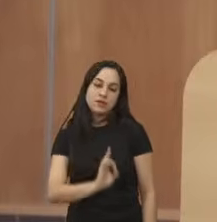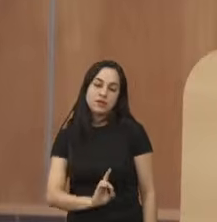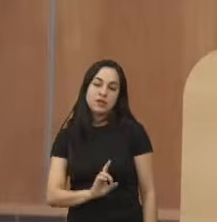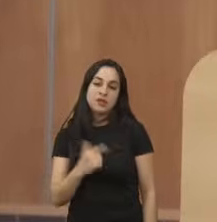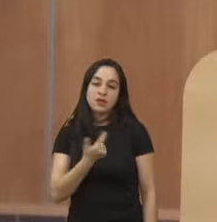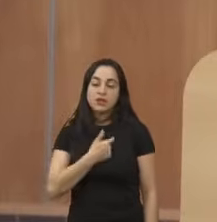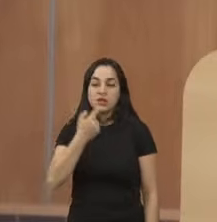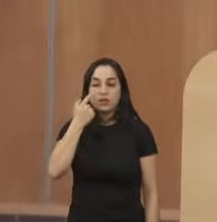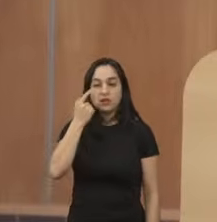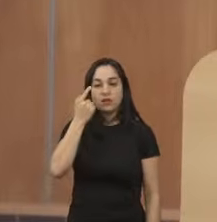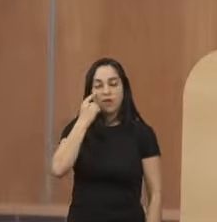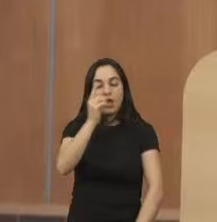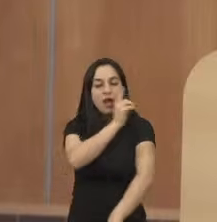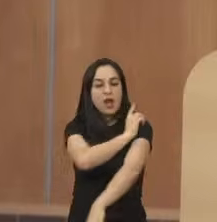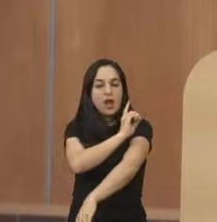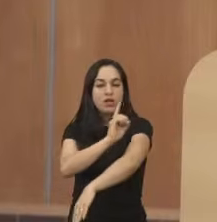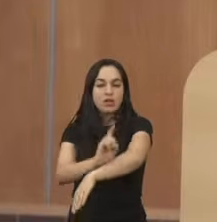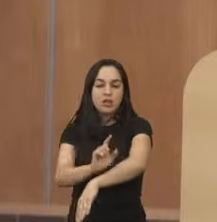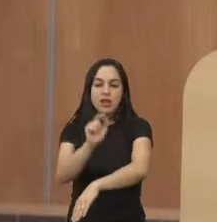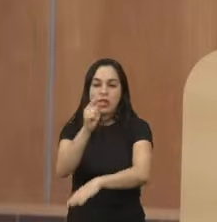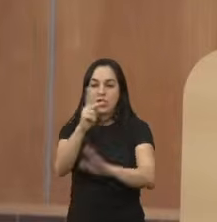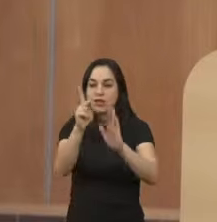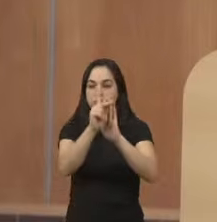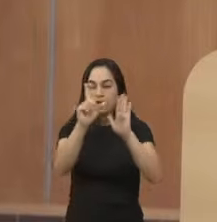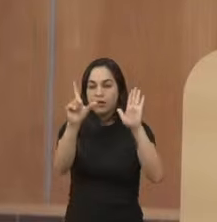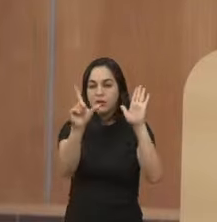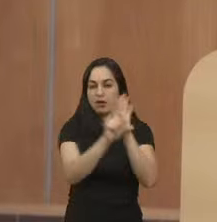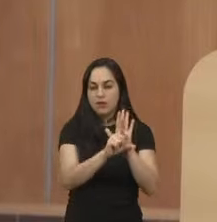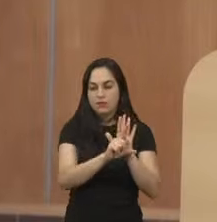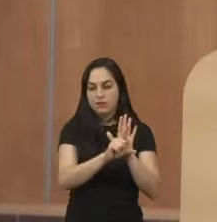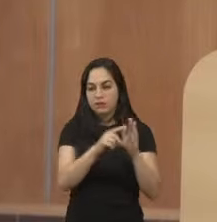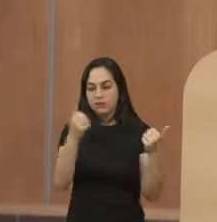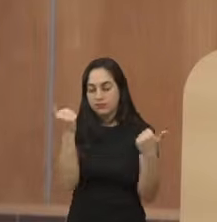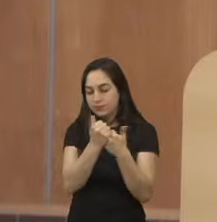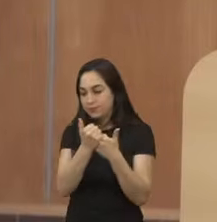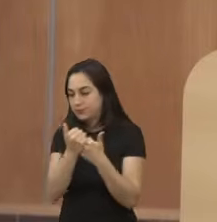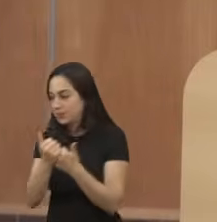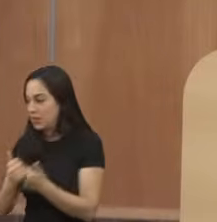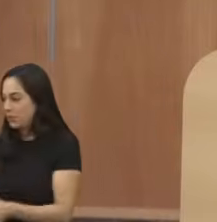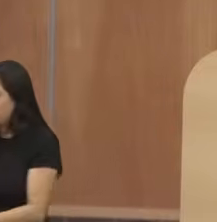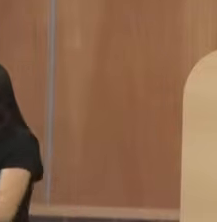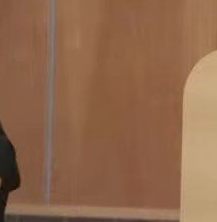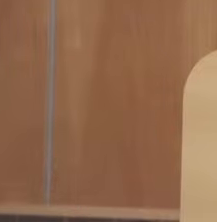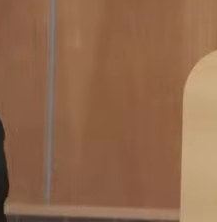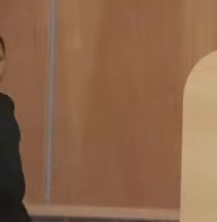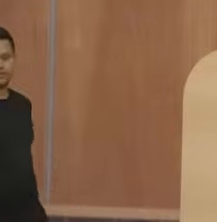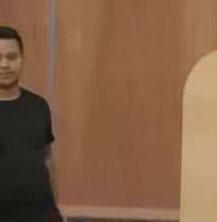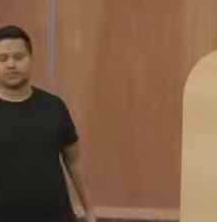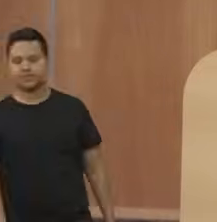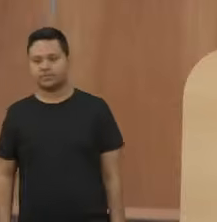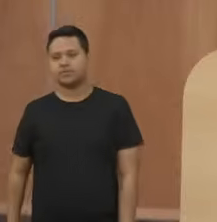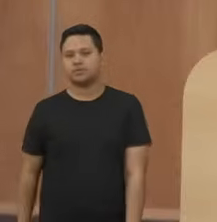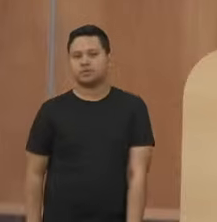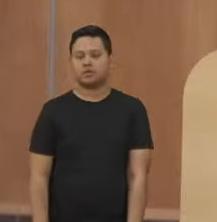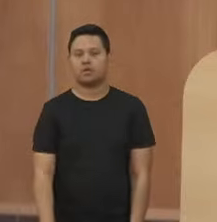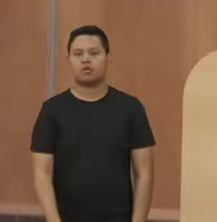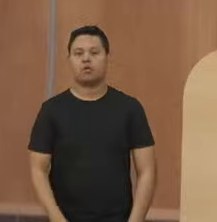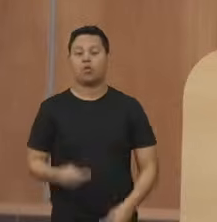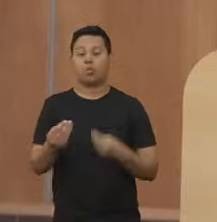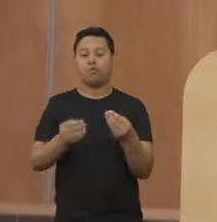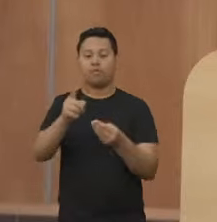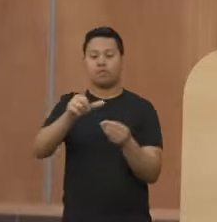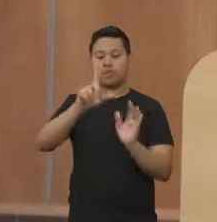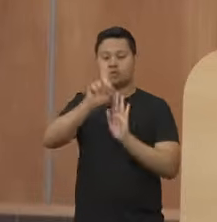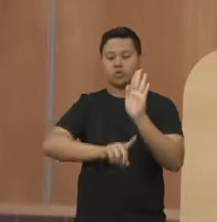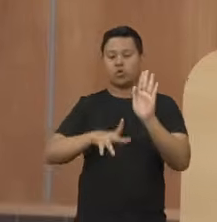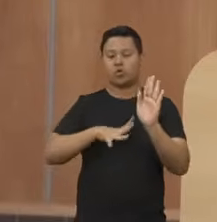gente vê a dignidade do projeto nesse sentido. E você, para você ter direito a esses empreendimentos, a